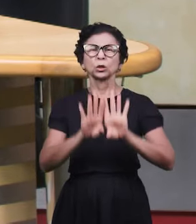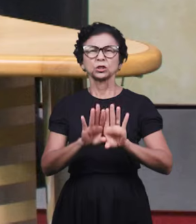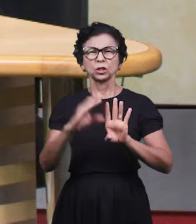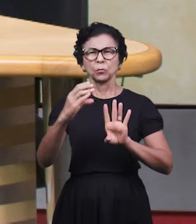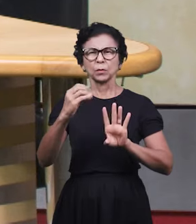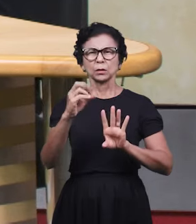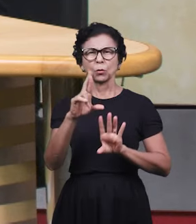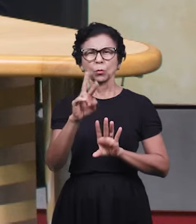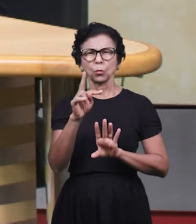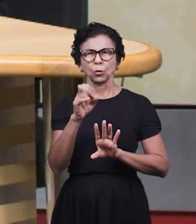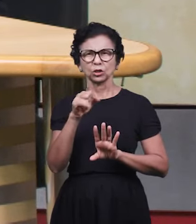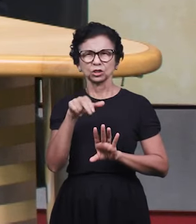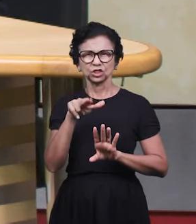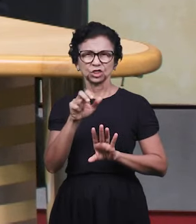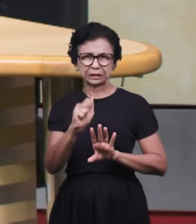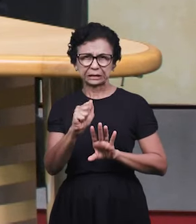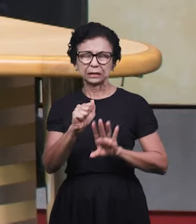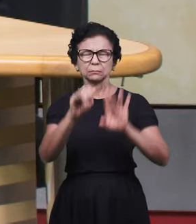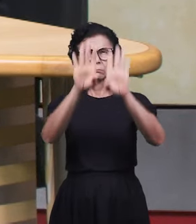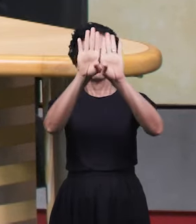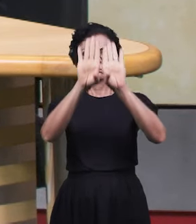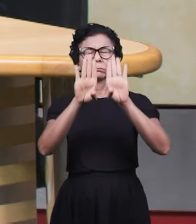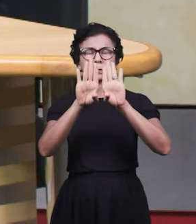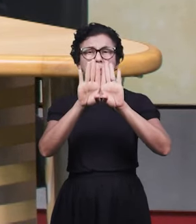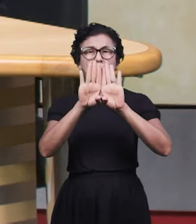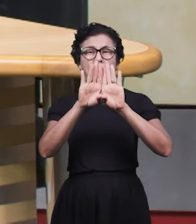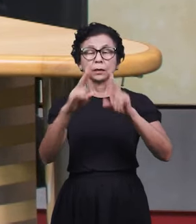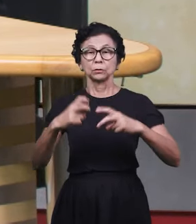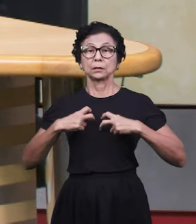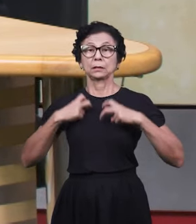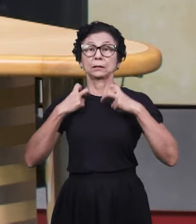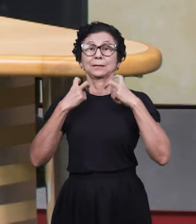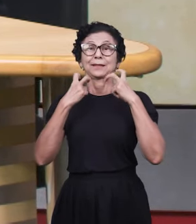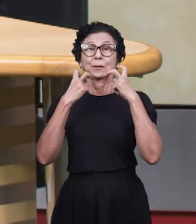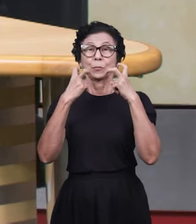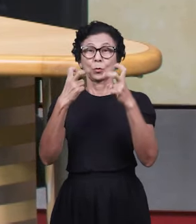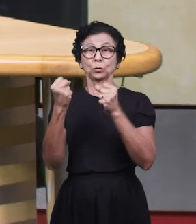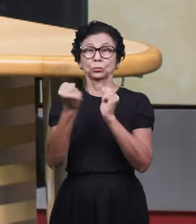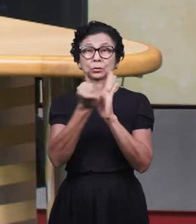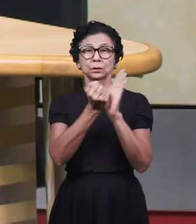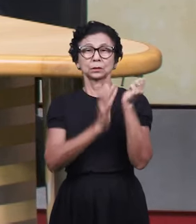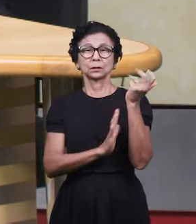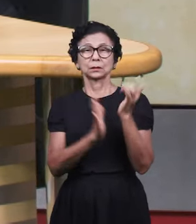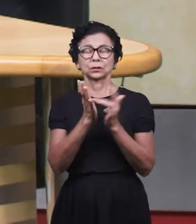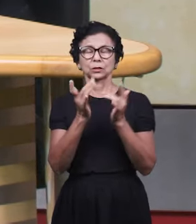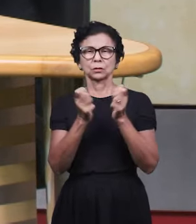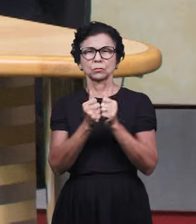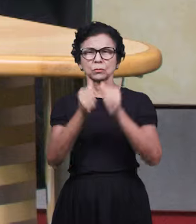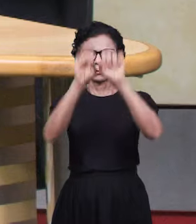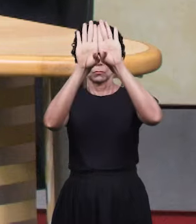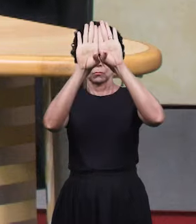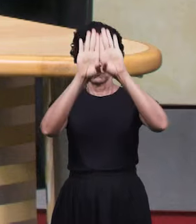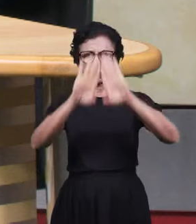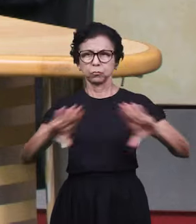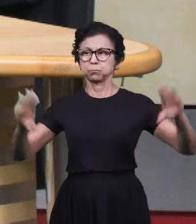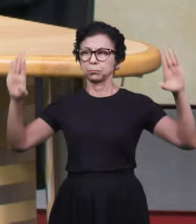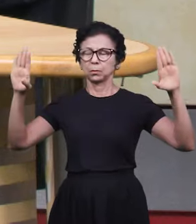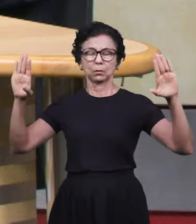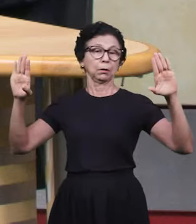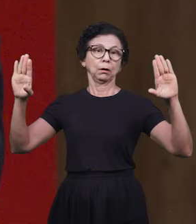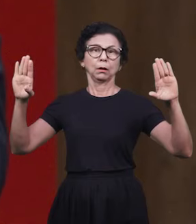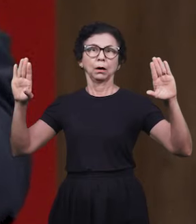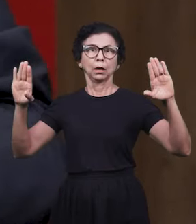igreja, tinha uma ministração de anjos, Marcelo, incrível. Que maravilha. Então veja uma